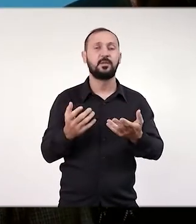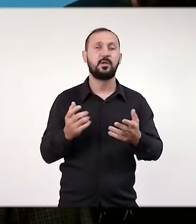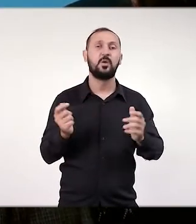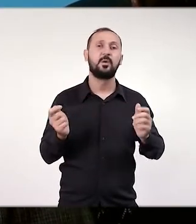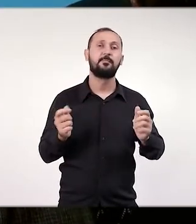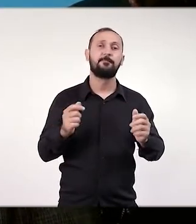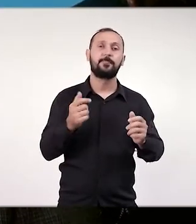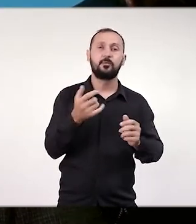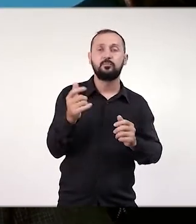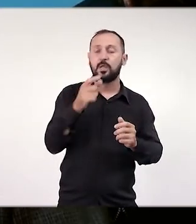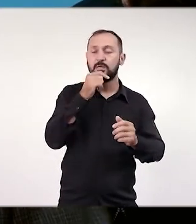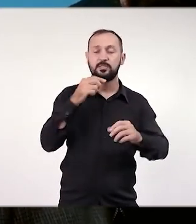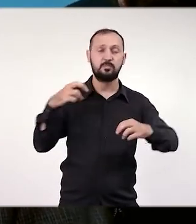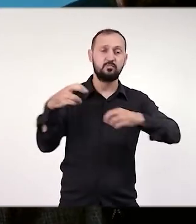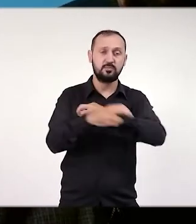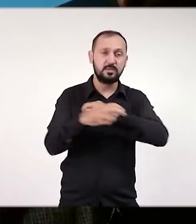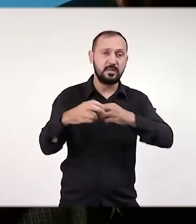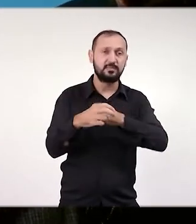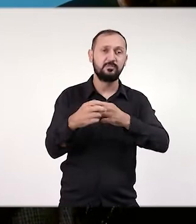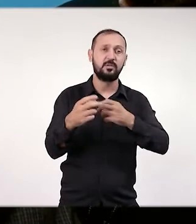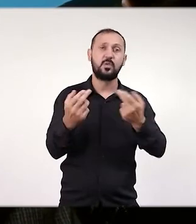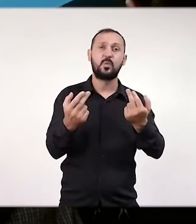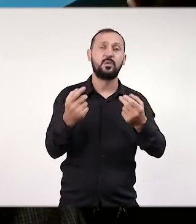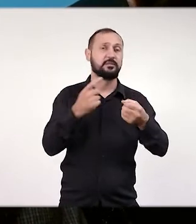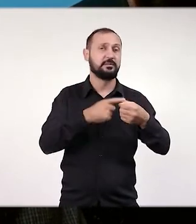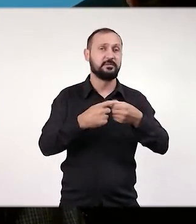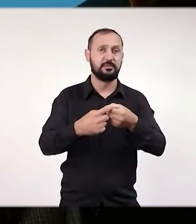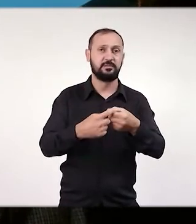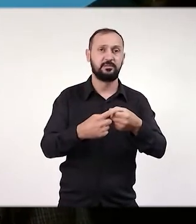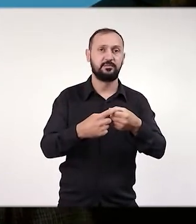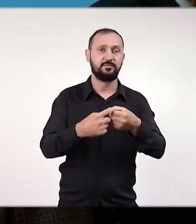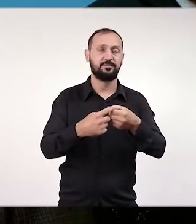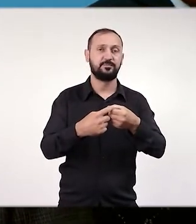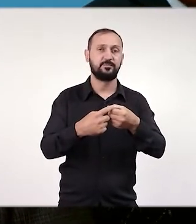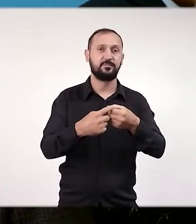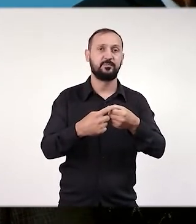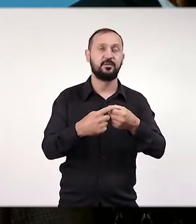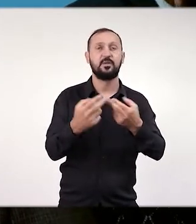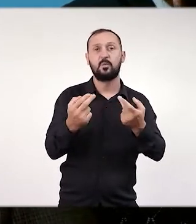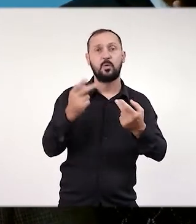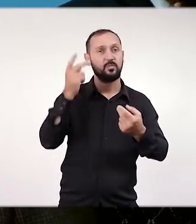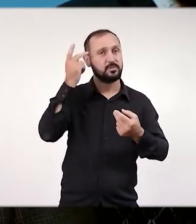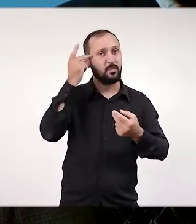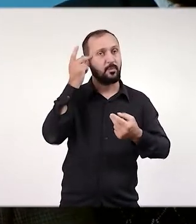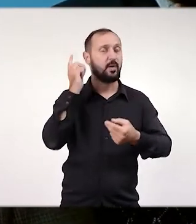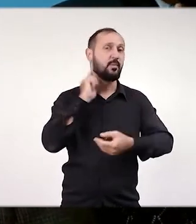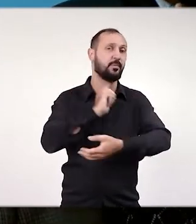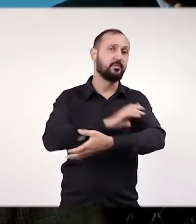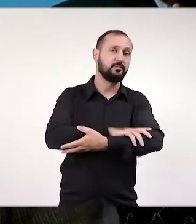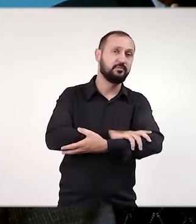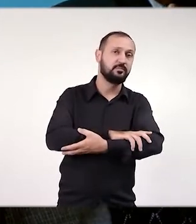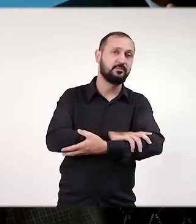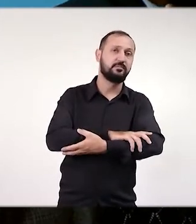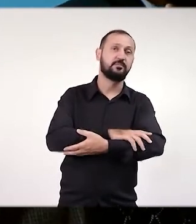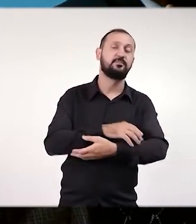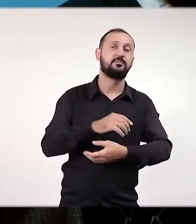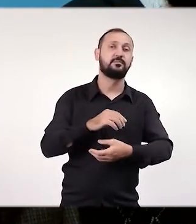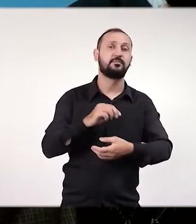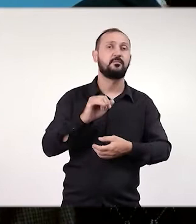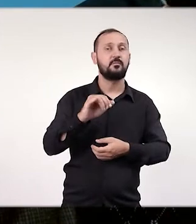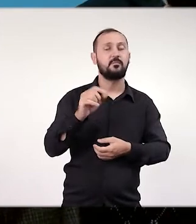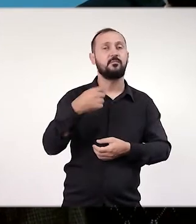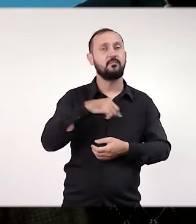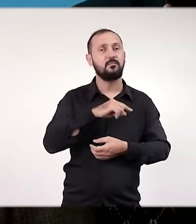podemos não ter um trânsito caótico como essas grandes cidades têm, no caso São Paulo e Belo